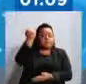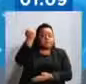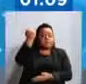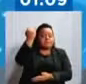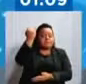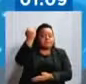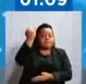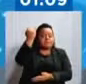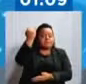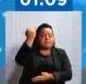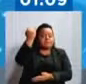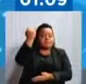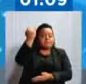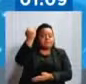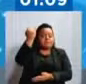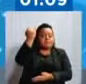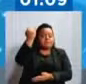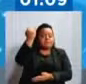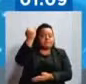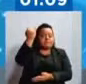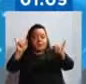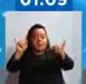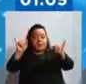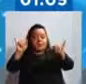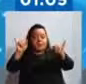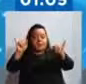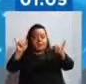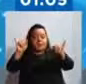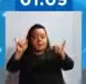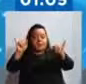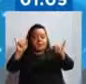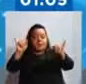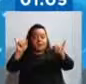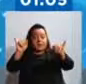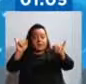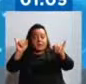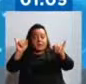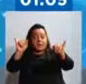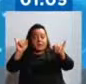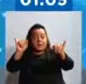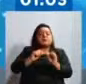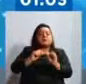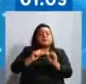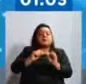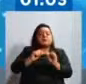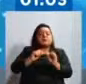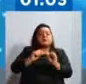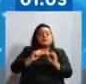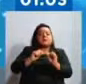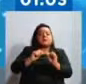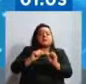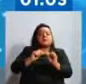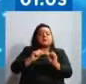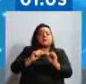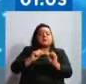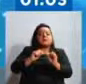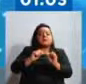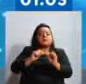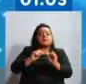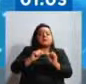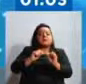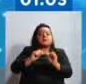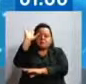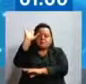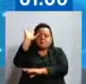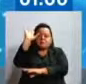Através dessas campanhas e a Brigada de Incêndio, nós iremos combater aqui o desmatamento em